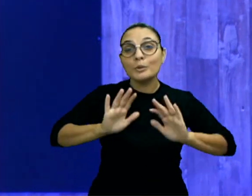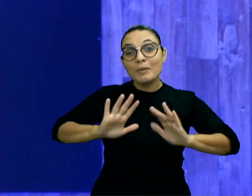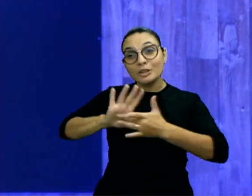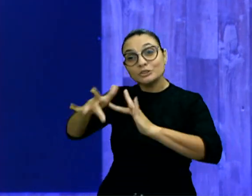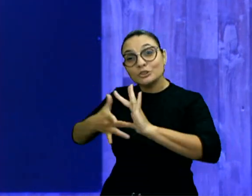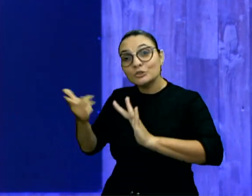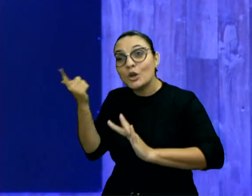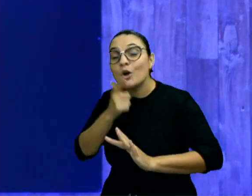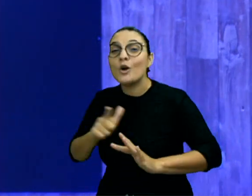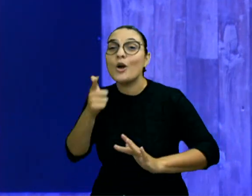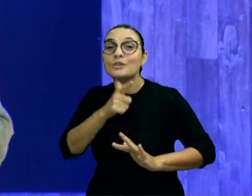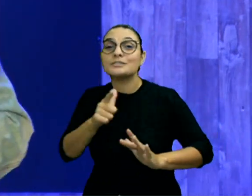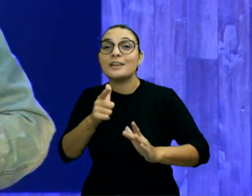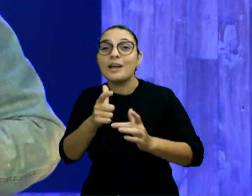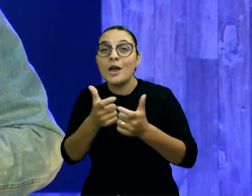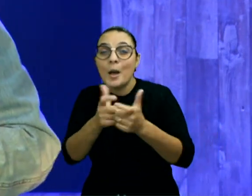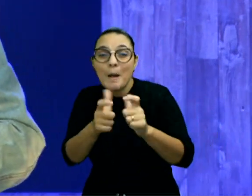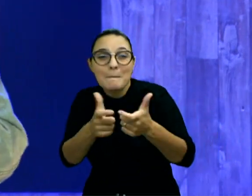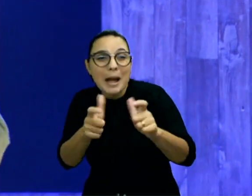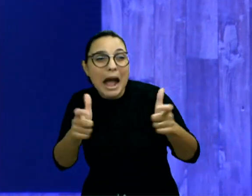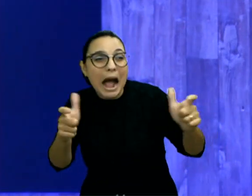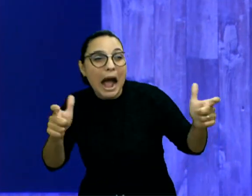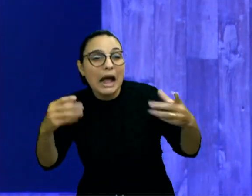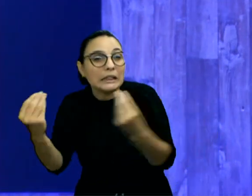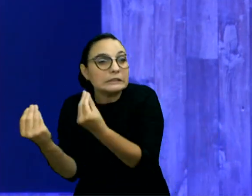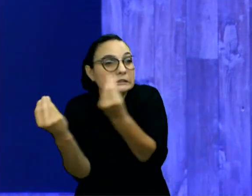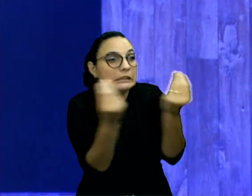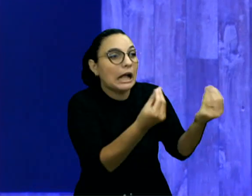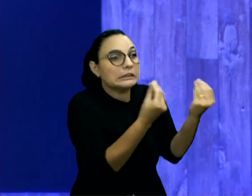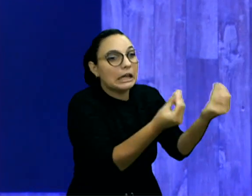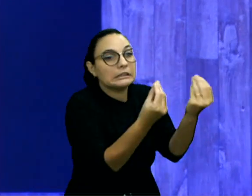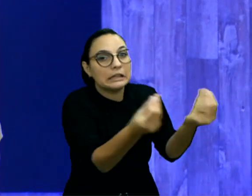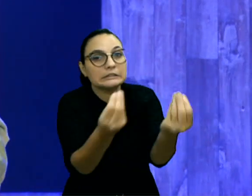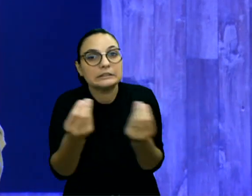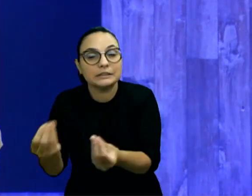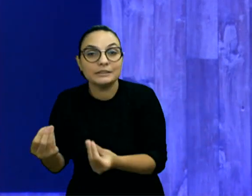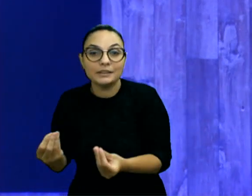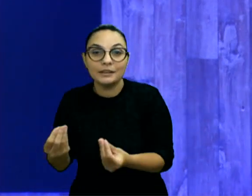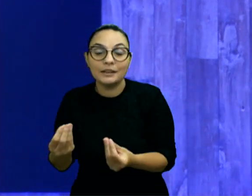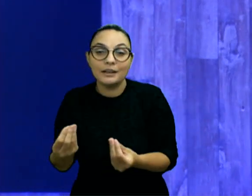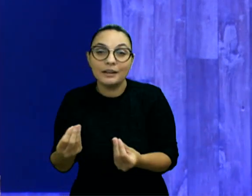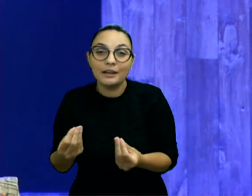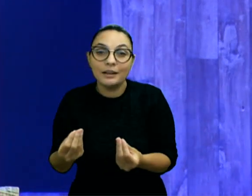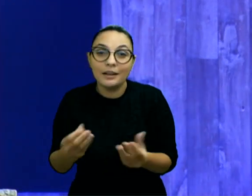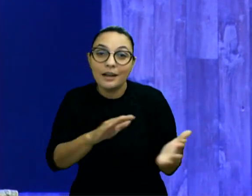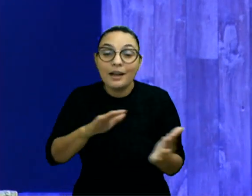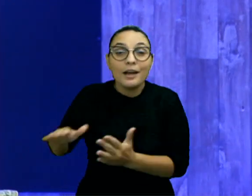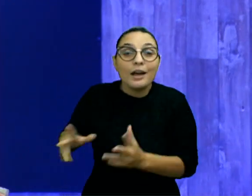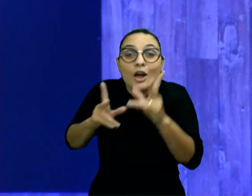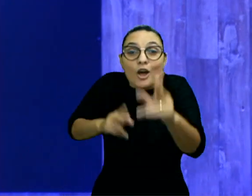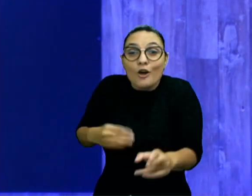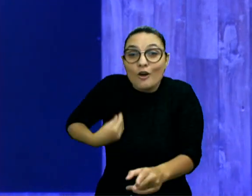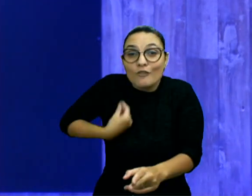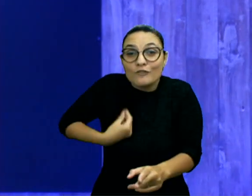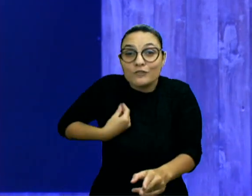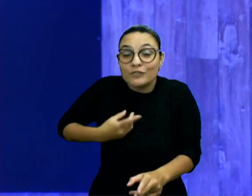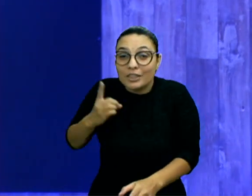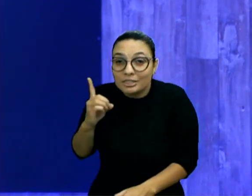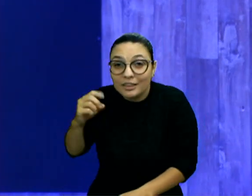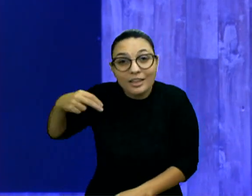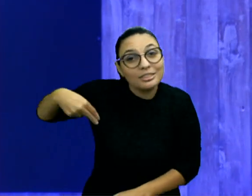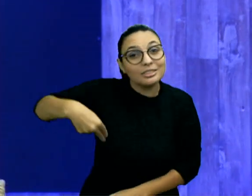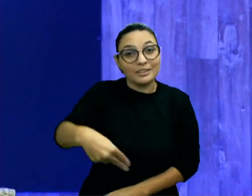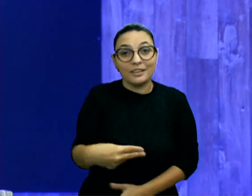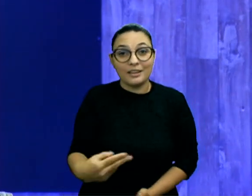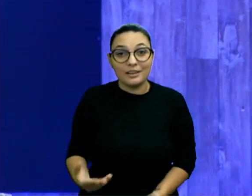Administrar aqui onde Daniel estava era um grande desafio, porque, posso te falar uma coisa,